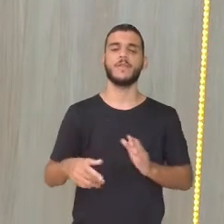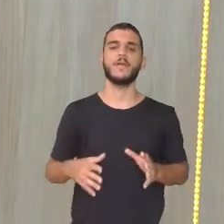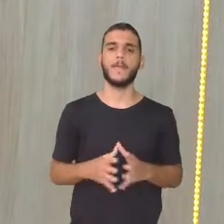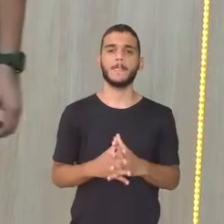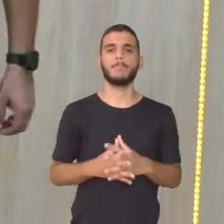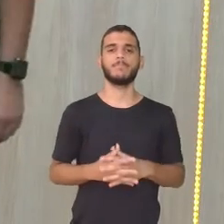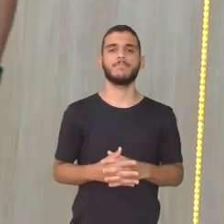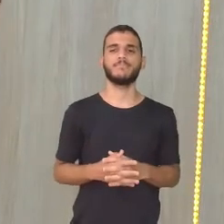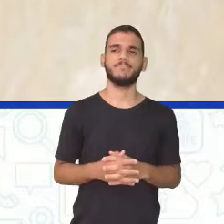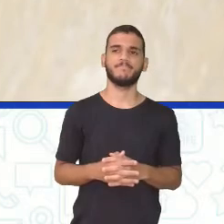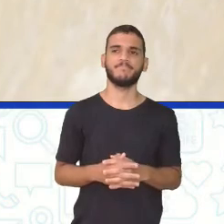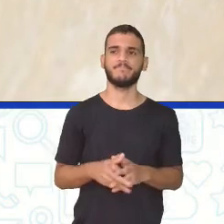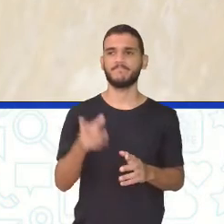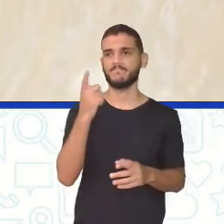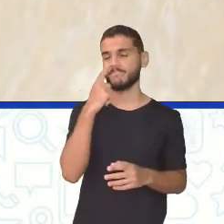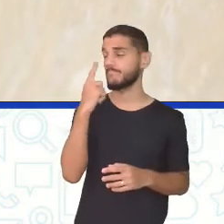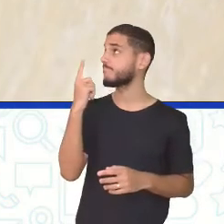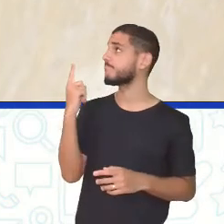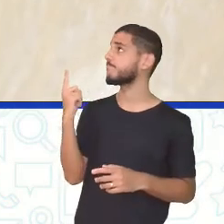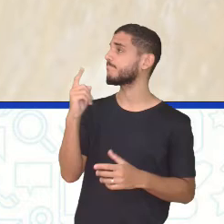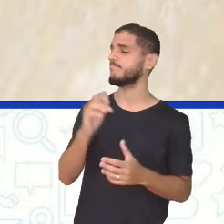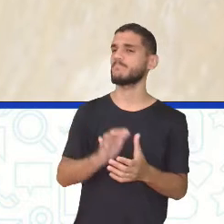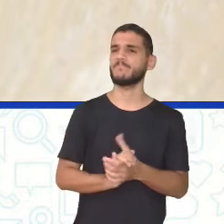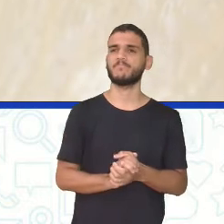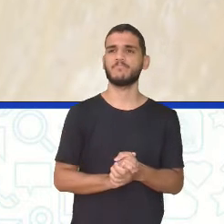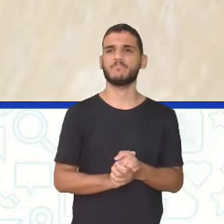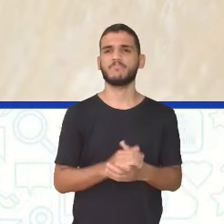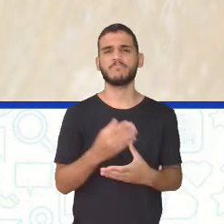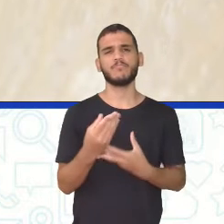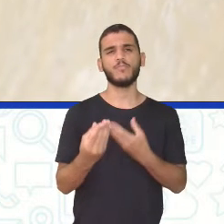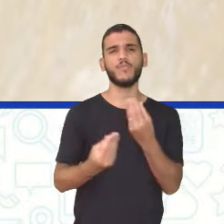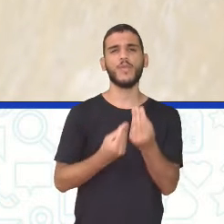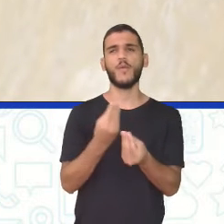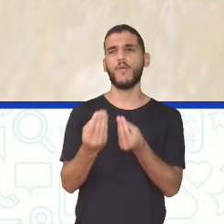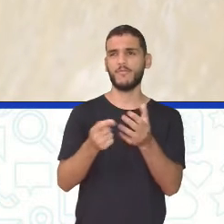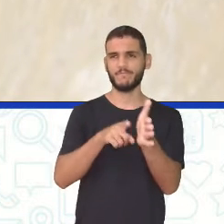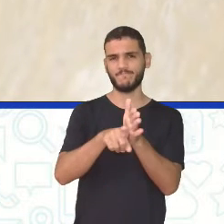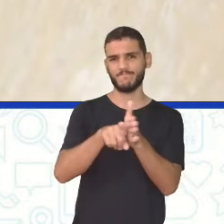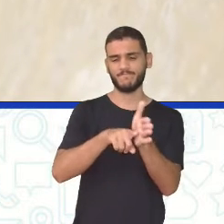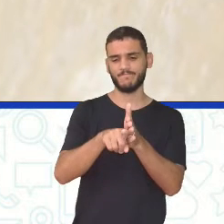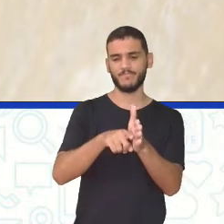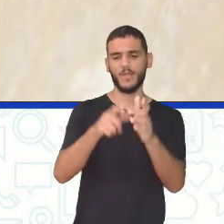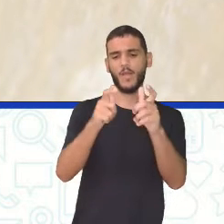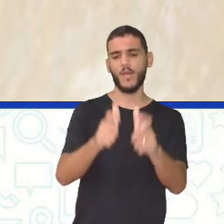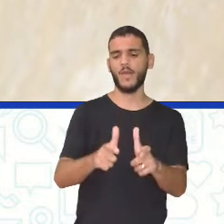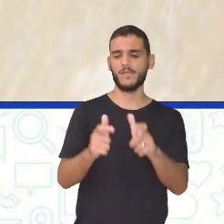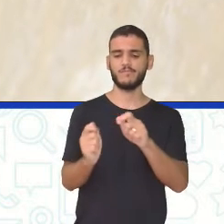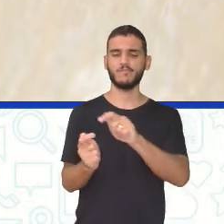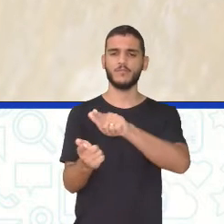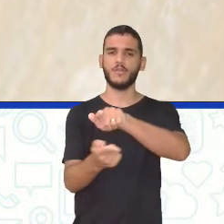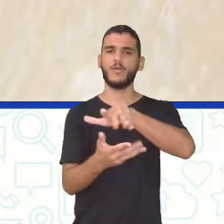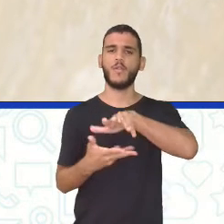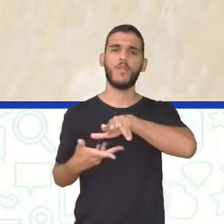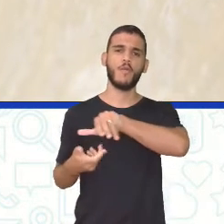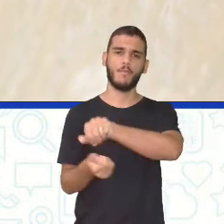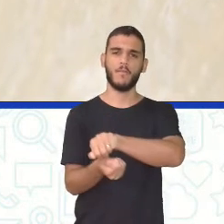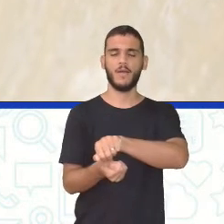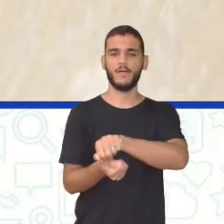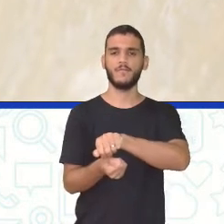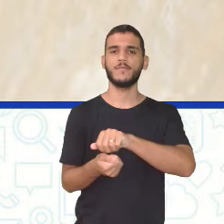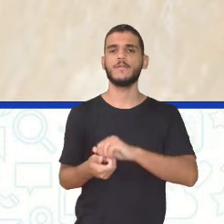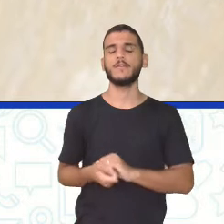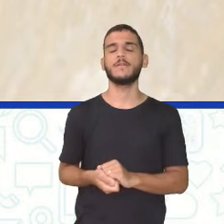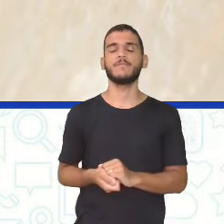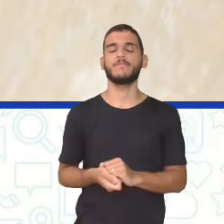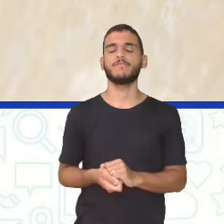chegar aí na tela para vocês. Vê só, como a análise local global nos auxilia a